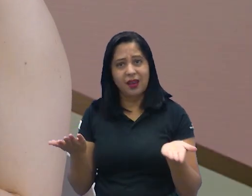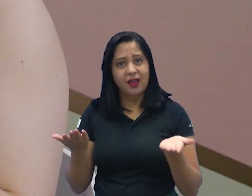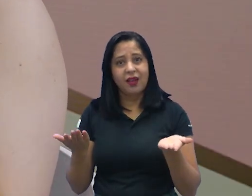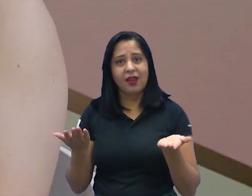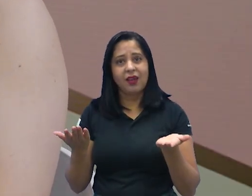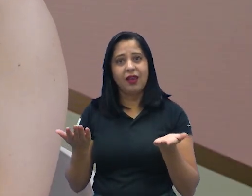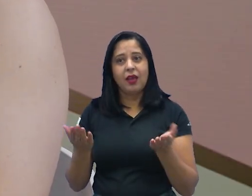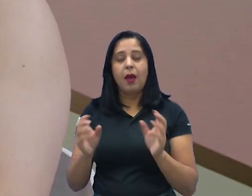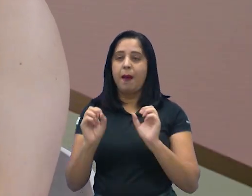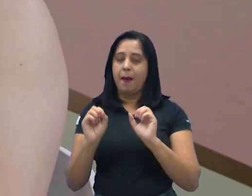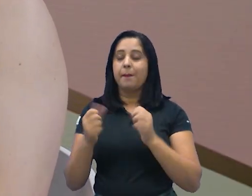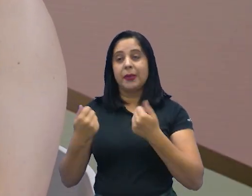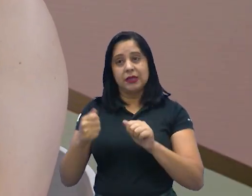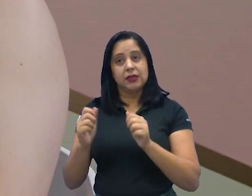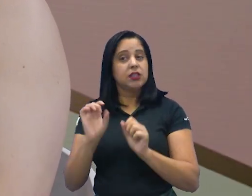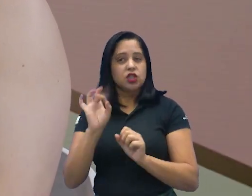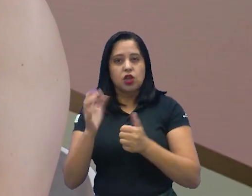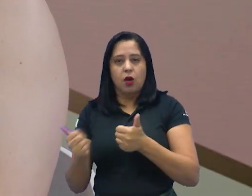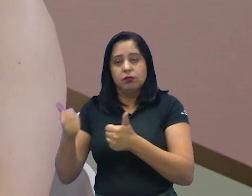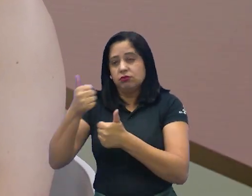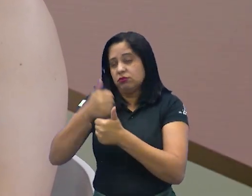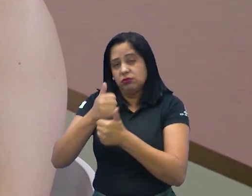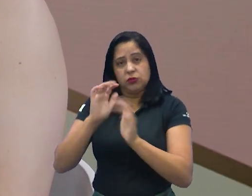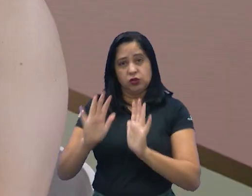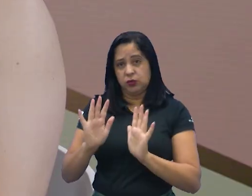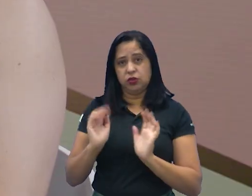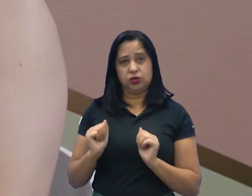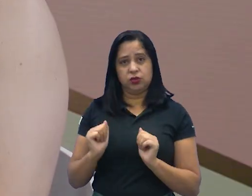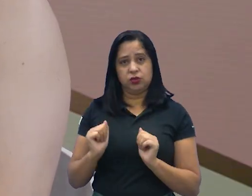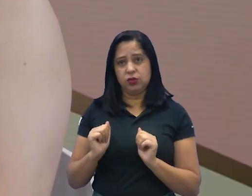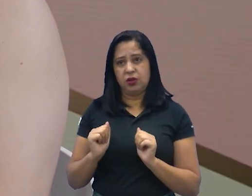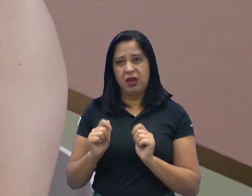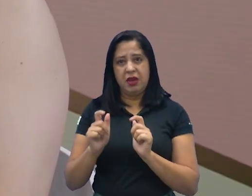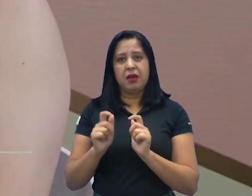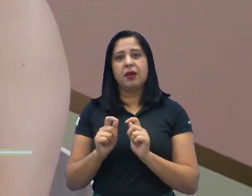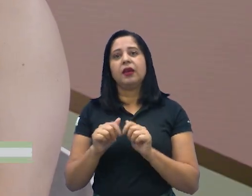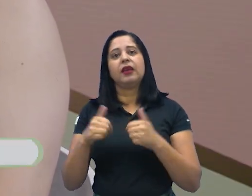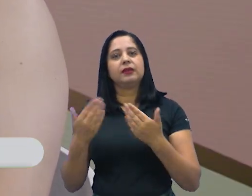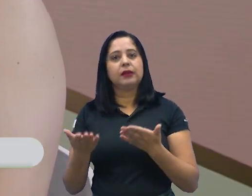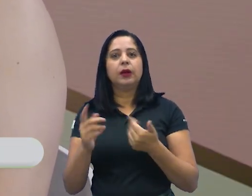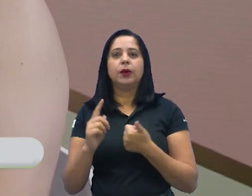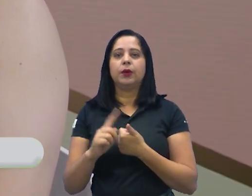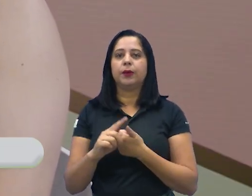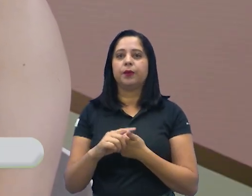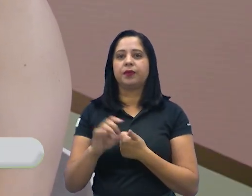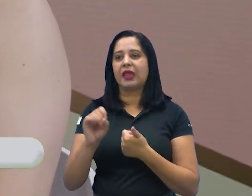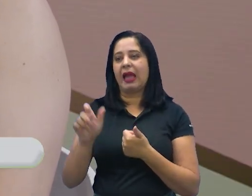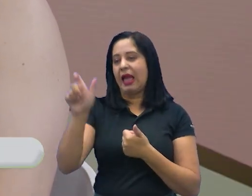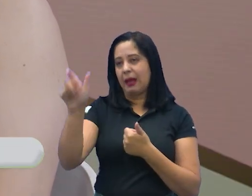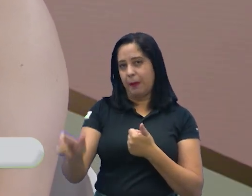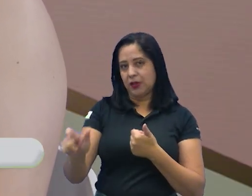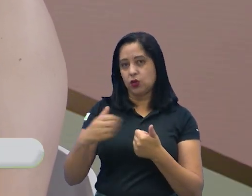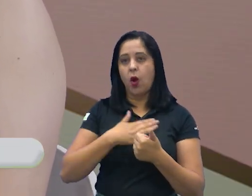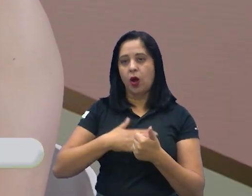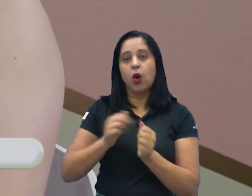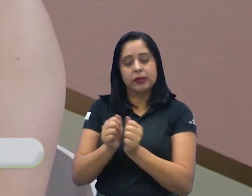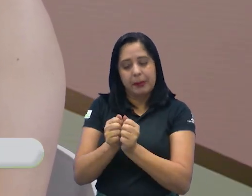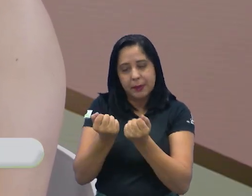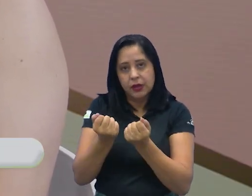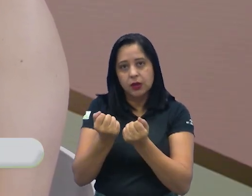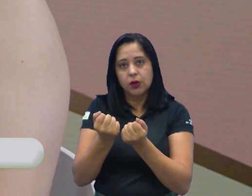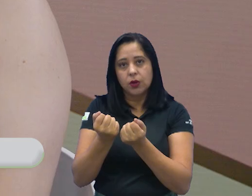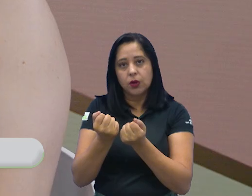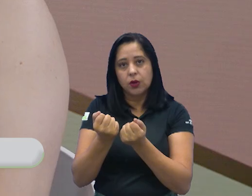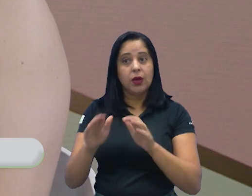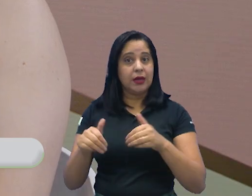pequenas substituições e é muito do que a maioria das pessoas tem em casa. Então, se a pessoa gosta de comer um pãozinho, vamos